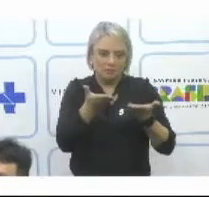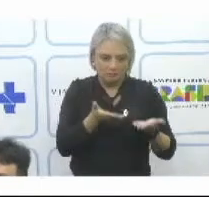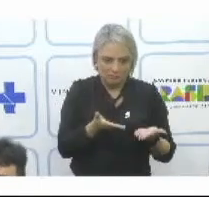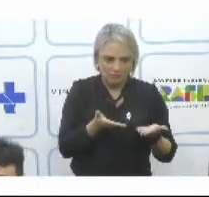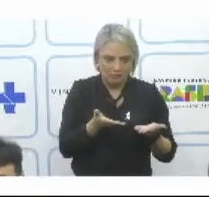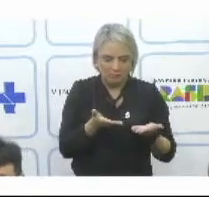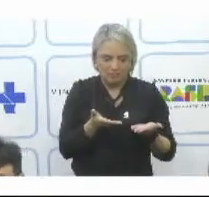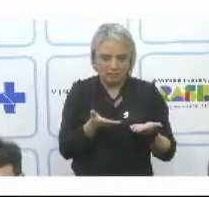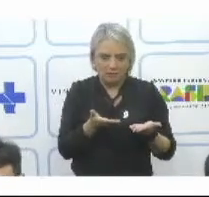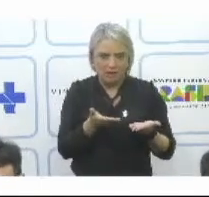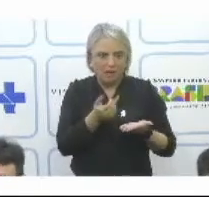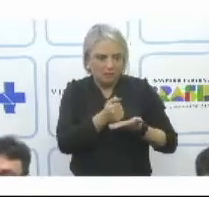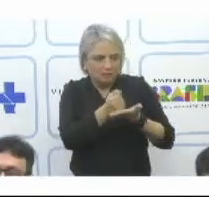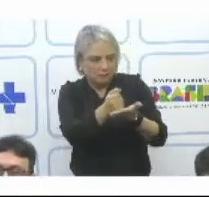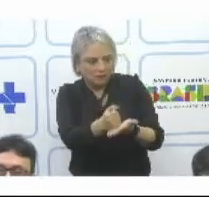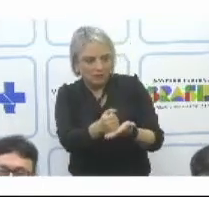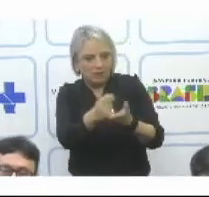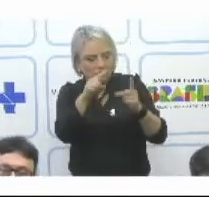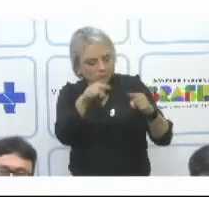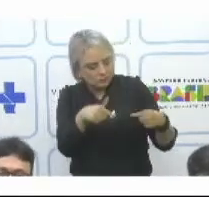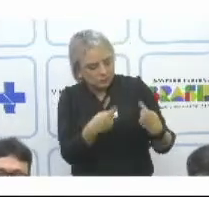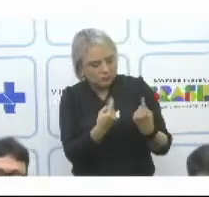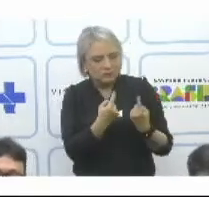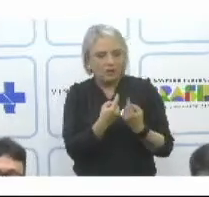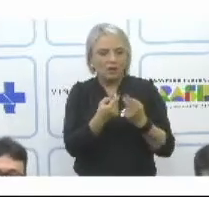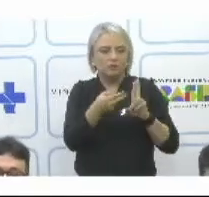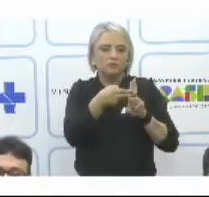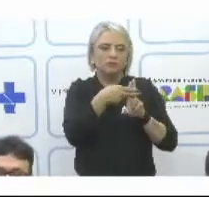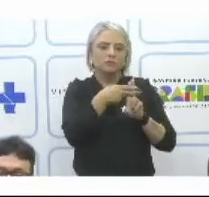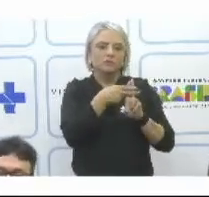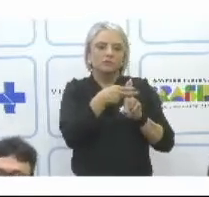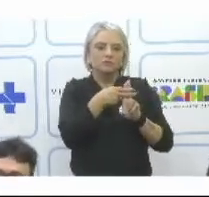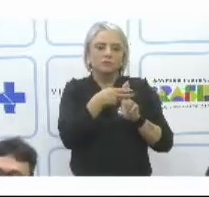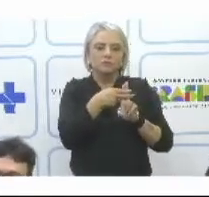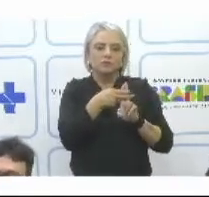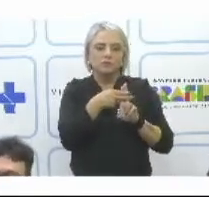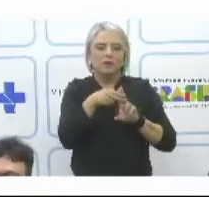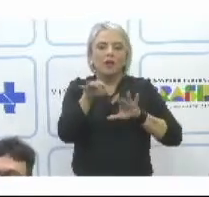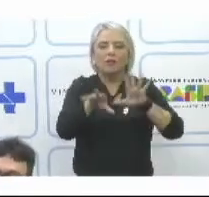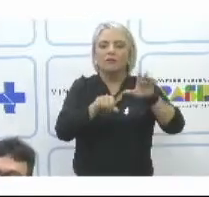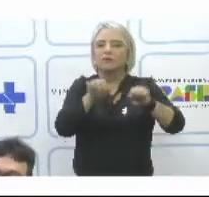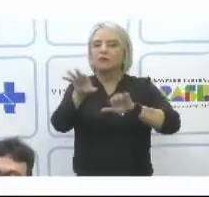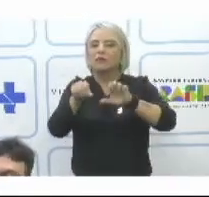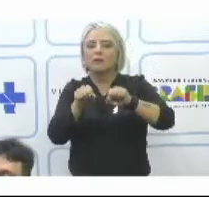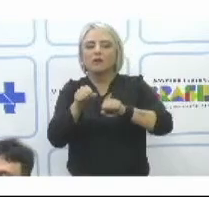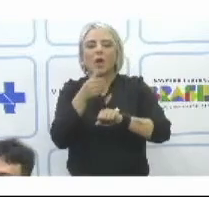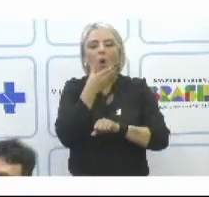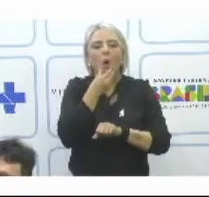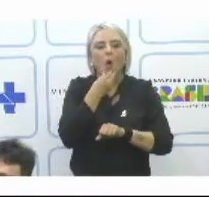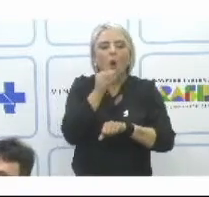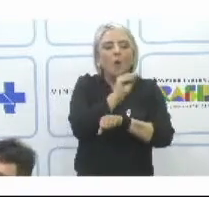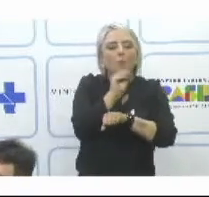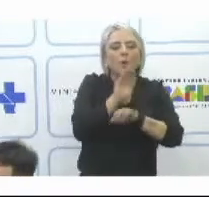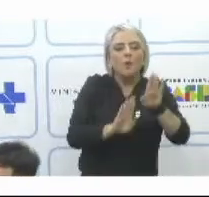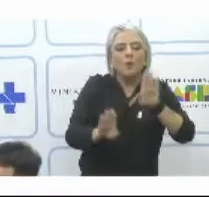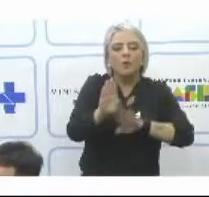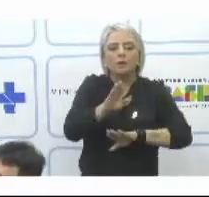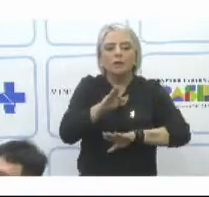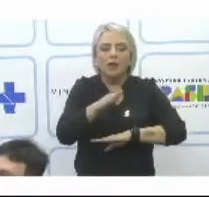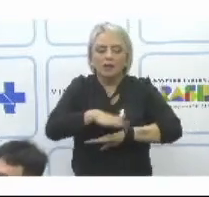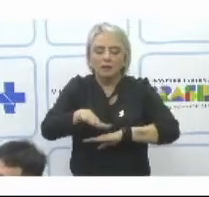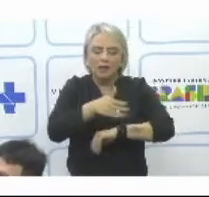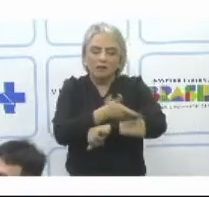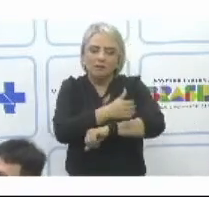maior essa oferta. A gente tem um desafio no Sistema Único de Saúde de captar os homens para o cuidado, né? E também no campo das